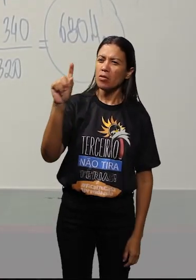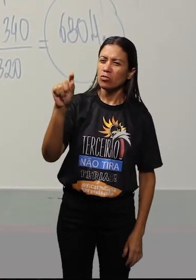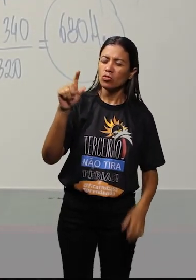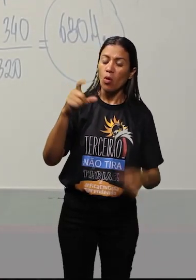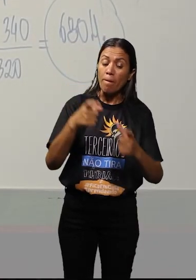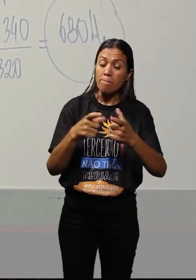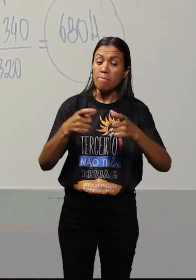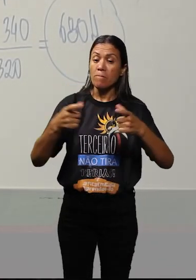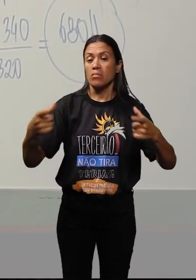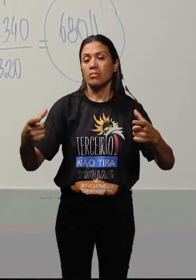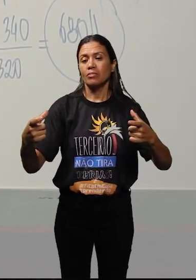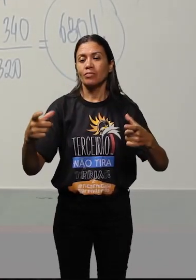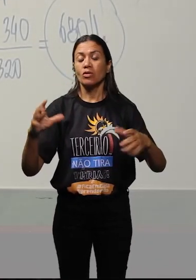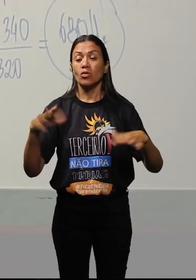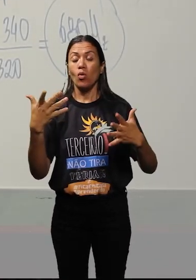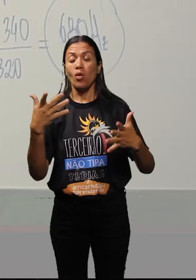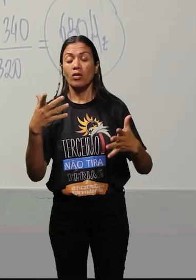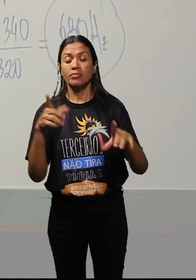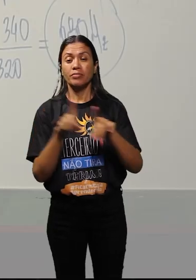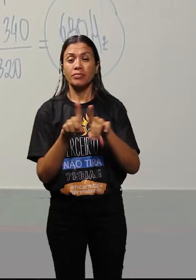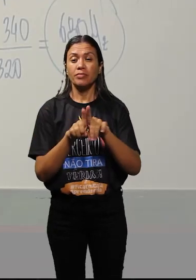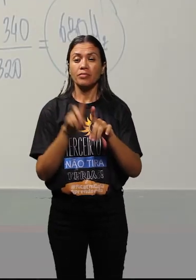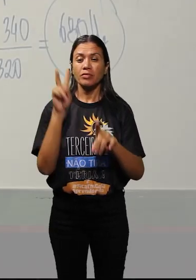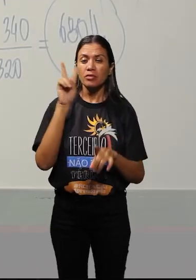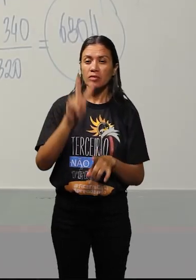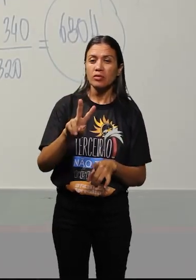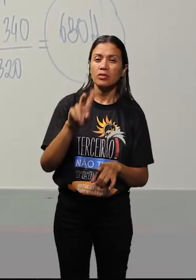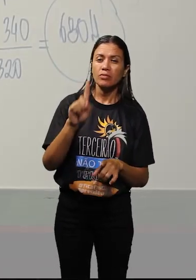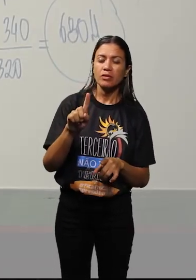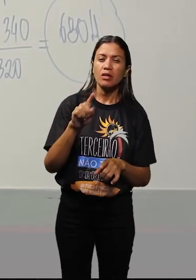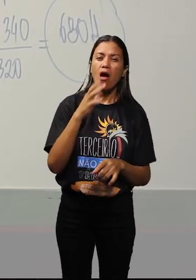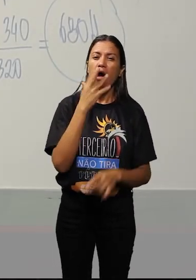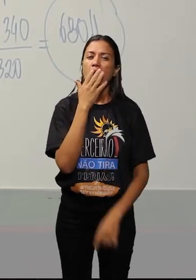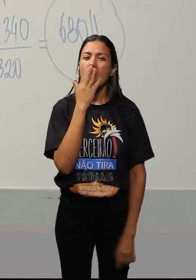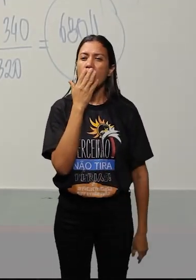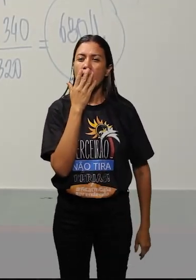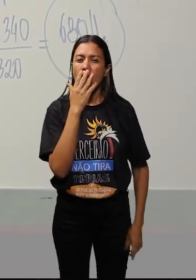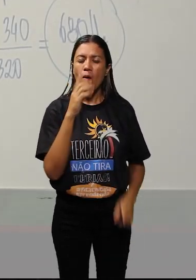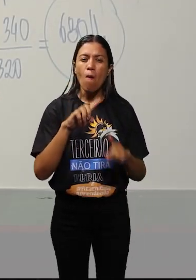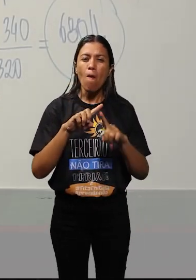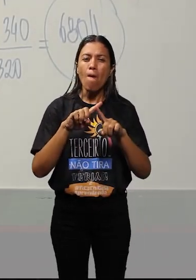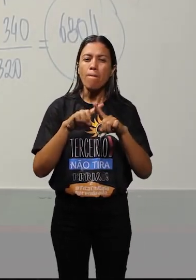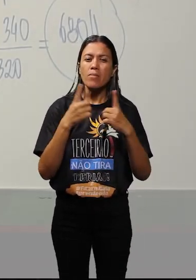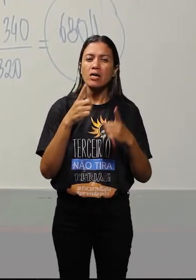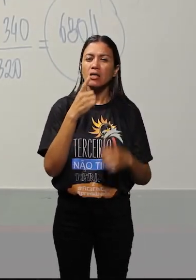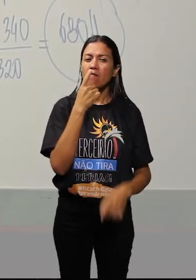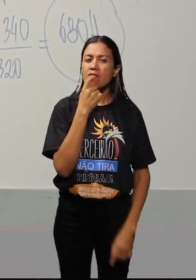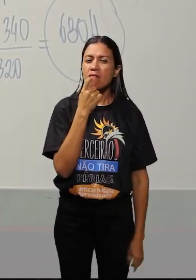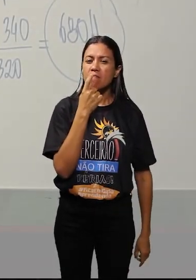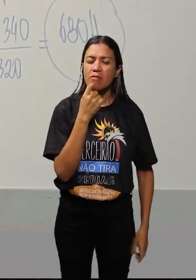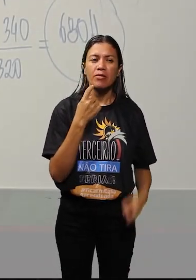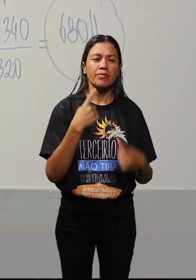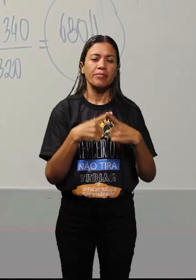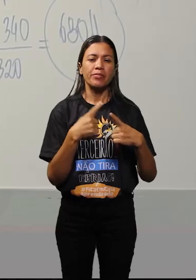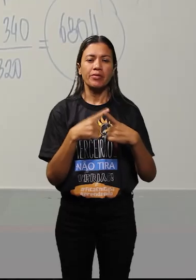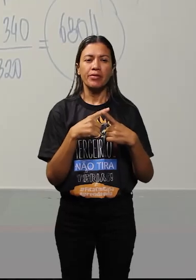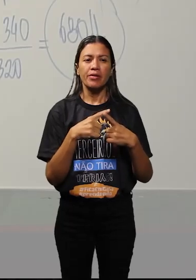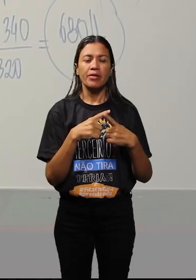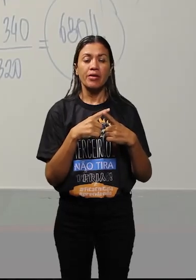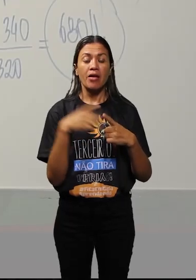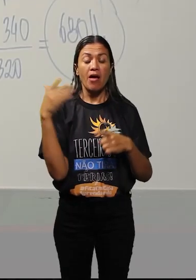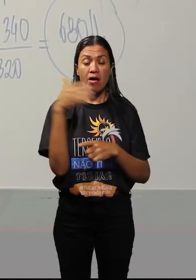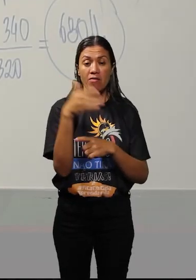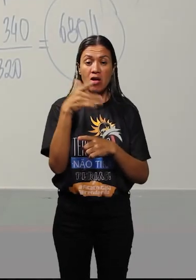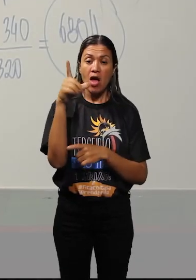maior. Quando esse astro tem a tendência, a cor dele tem a tendência de ser mais para o vermelho, é porque a frequência ela